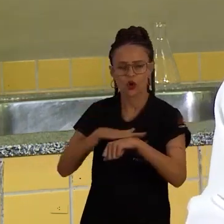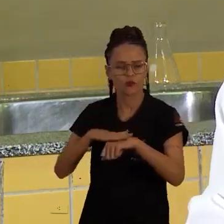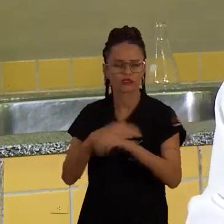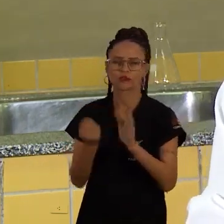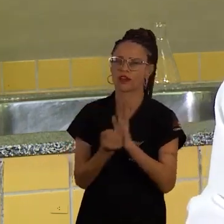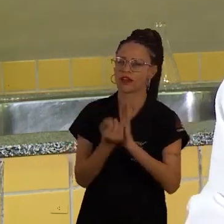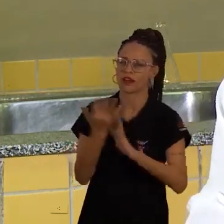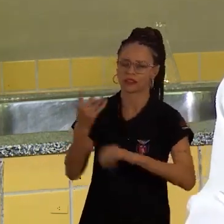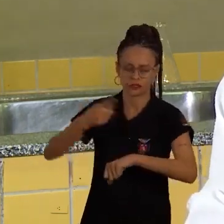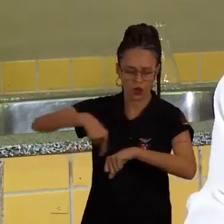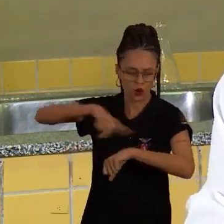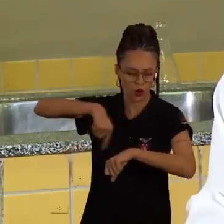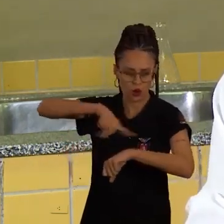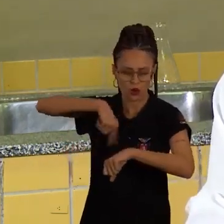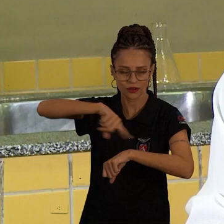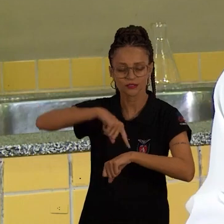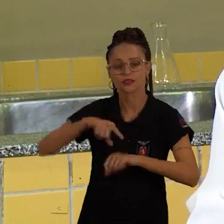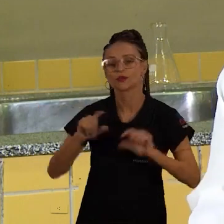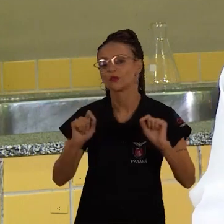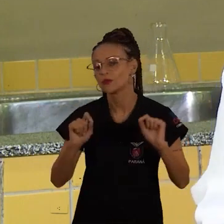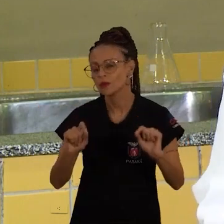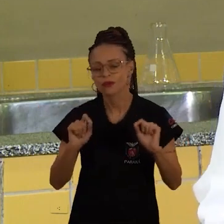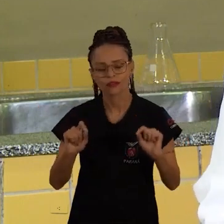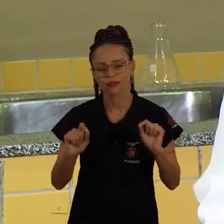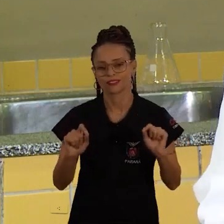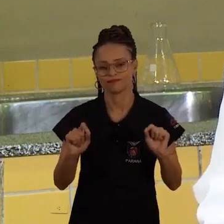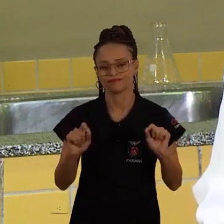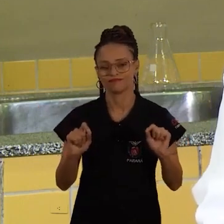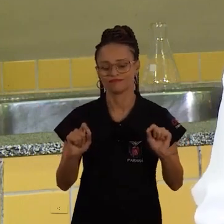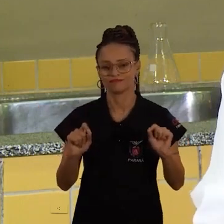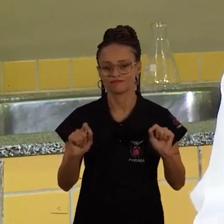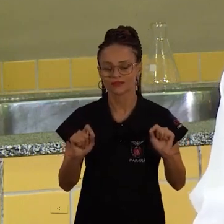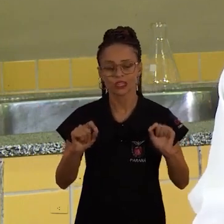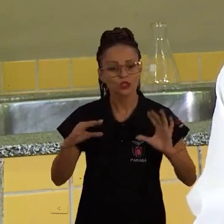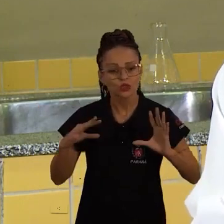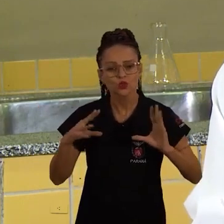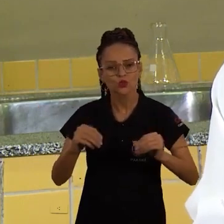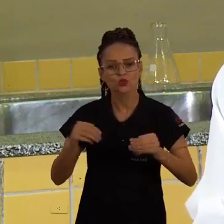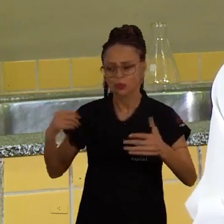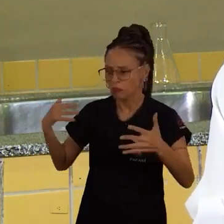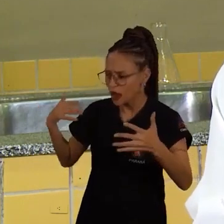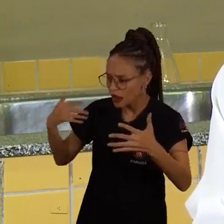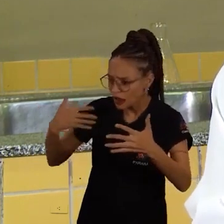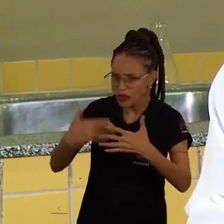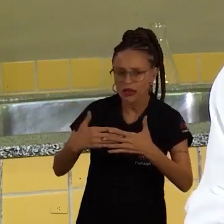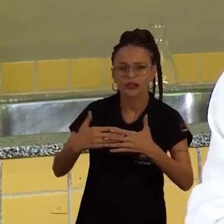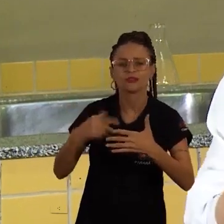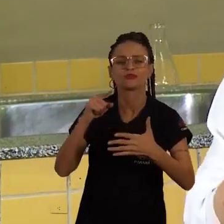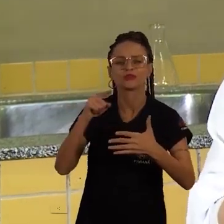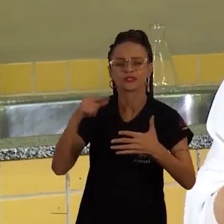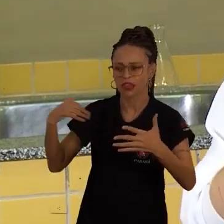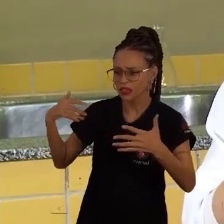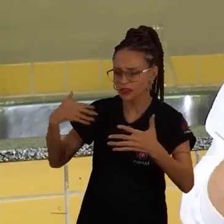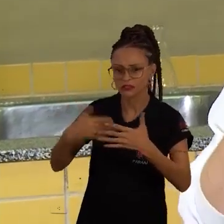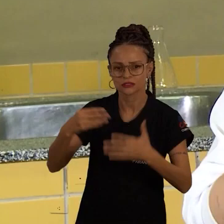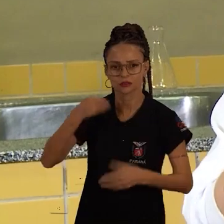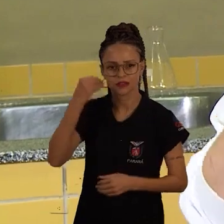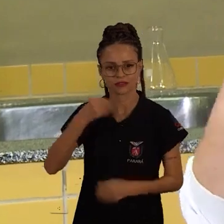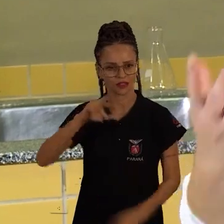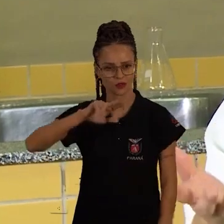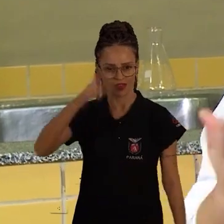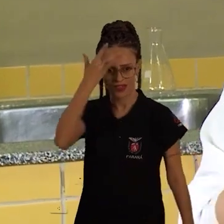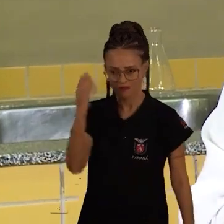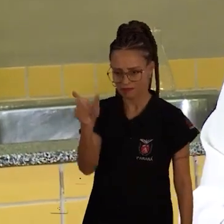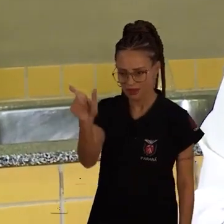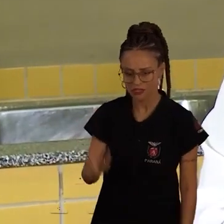muitas e muitas horas, é justamente tudo que tu passou. Porque não é uma pessoa que teve